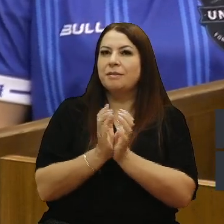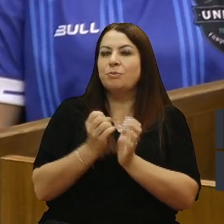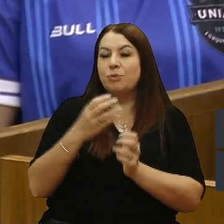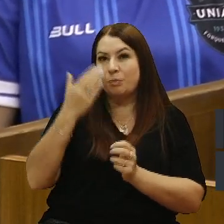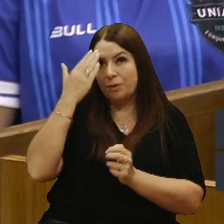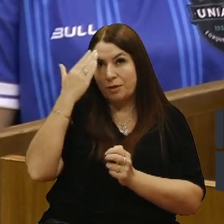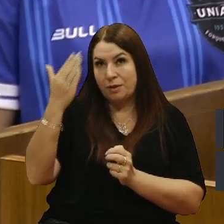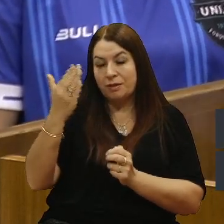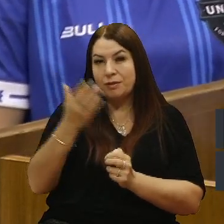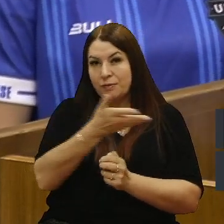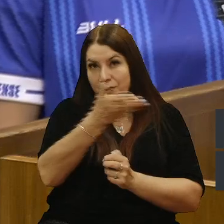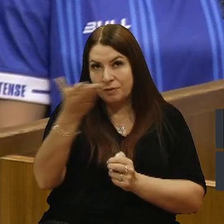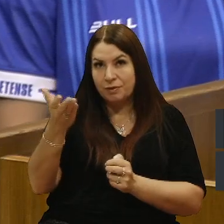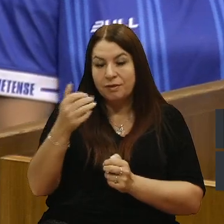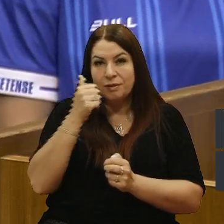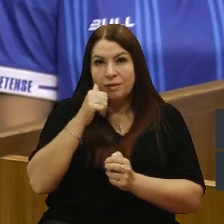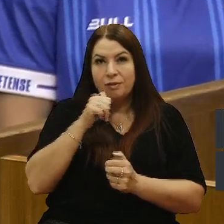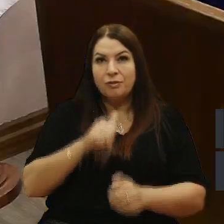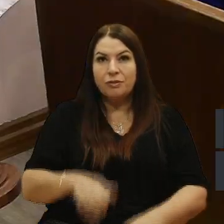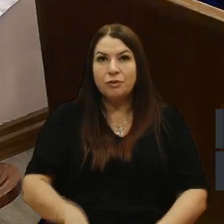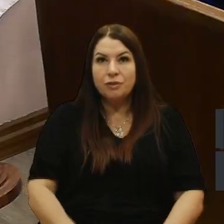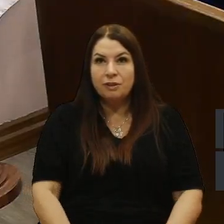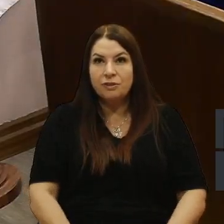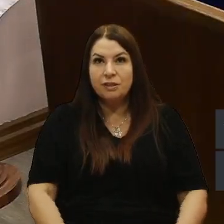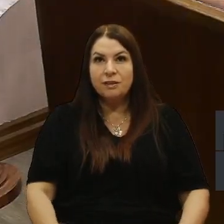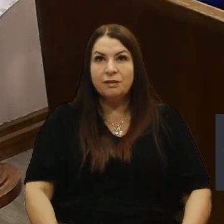muito obrigado. Agora eu vou passar para as meninas aqui.